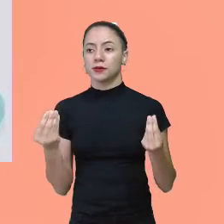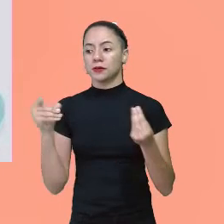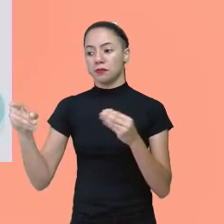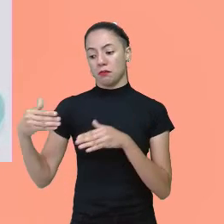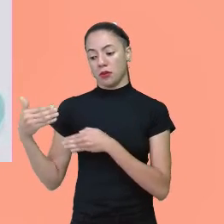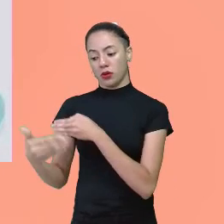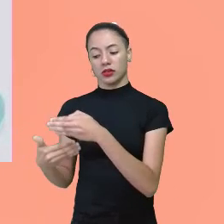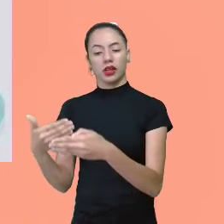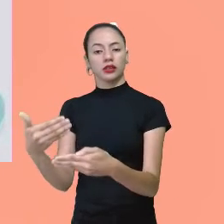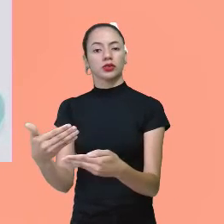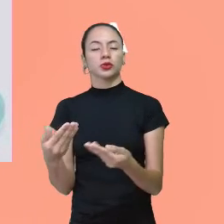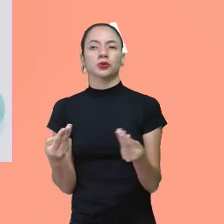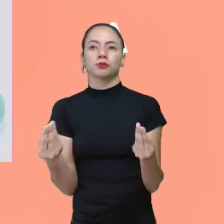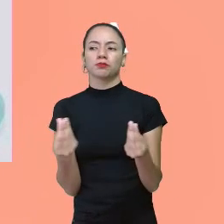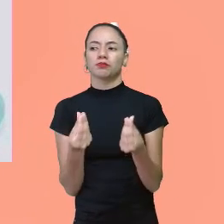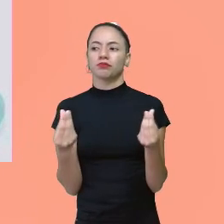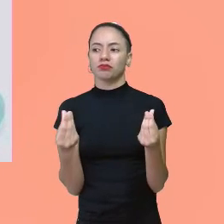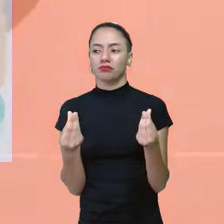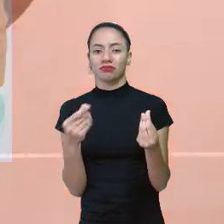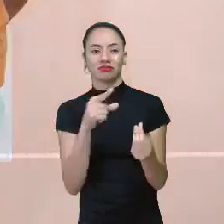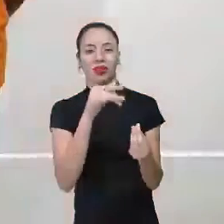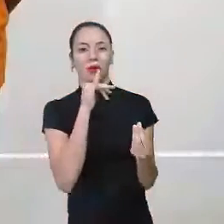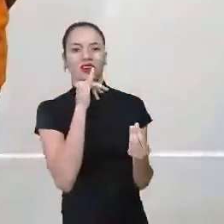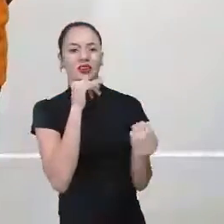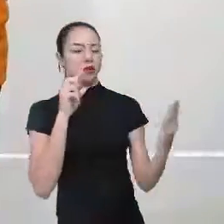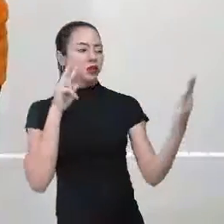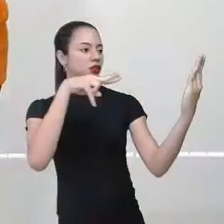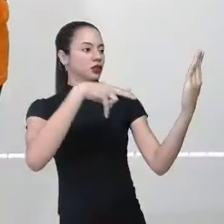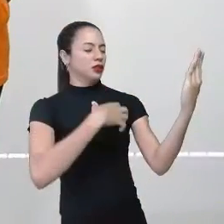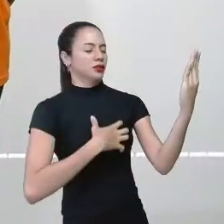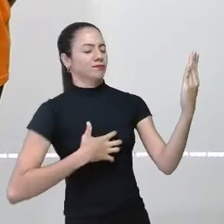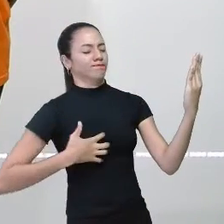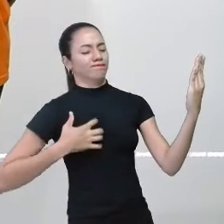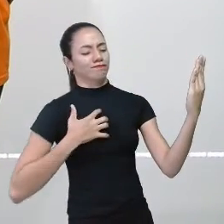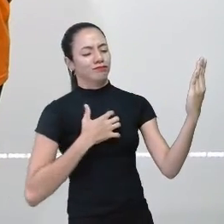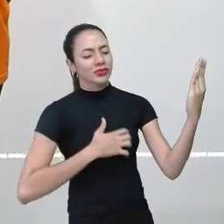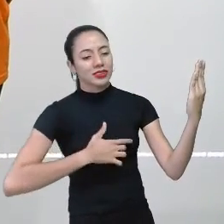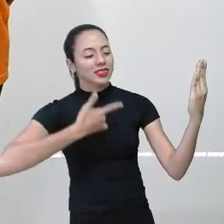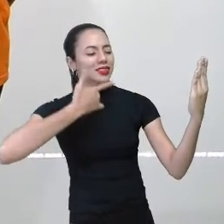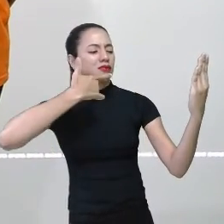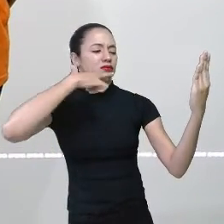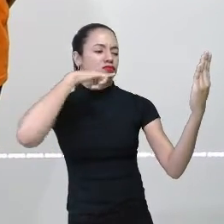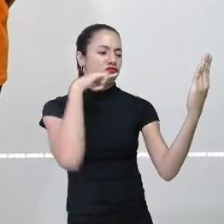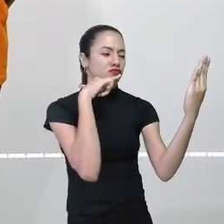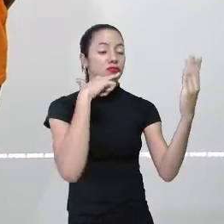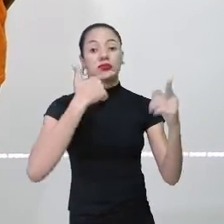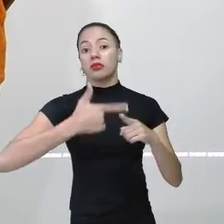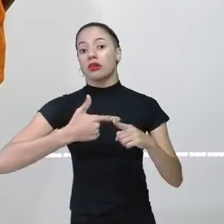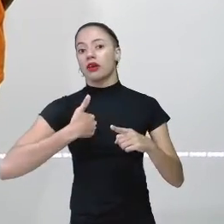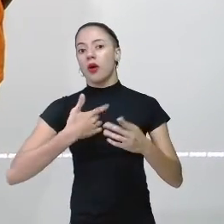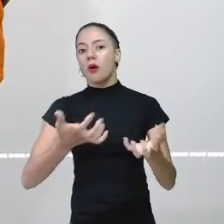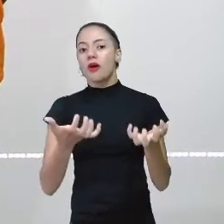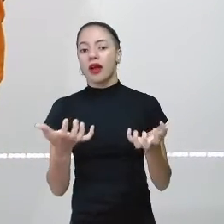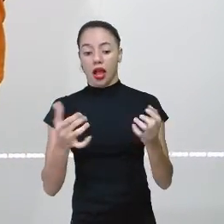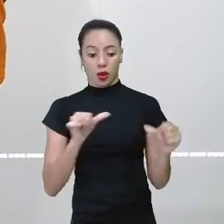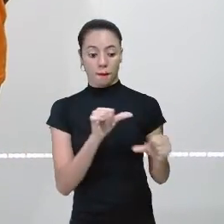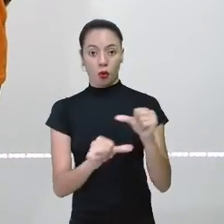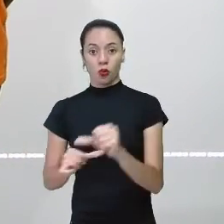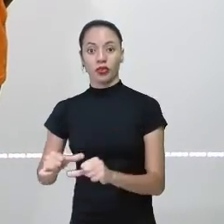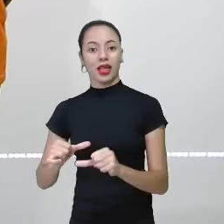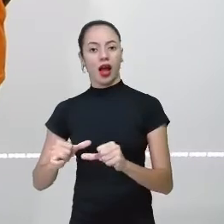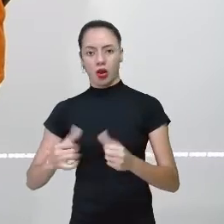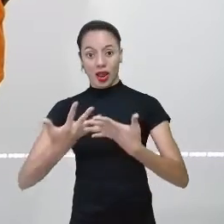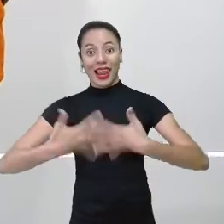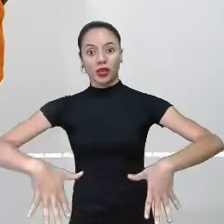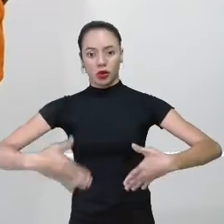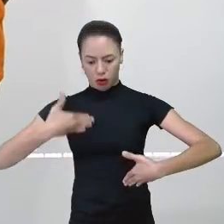assim, Uma disforia de imagem, né? e frustração até, né? Porque a gente quer mudar algo que é natural, que é o nosso corpo,